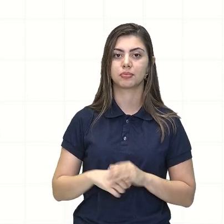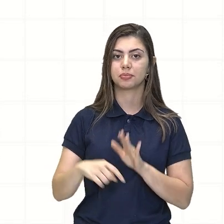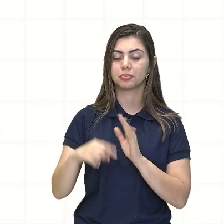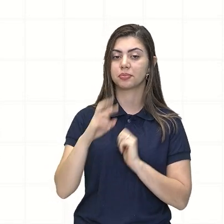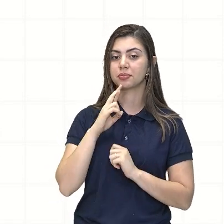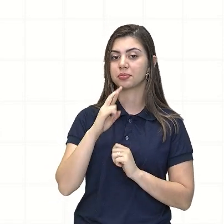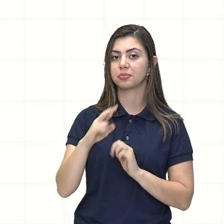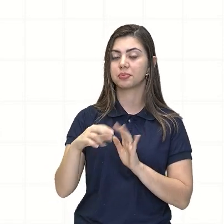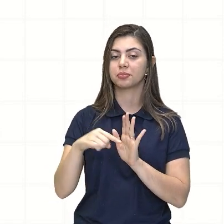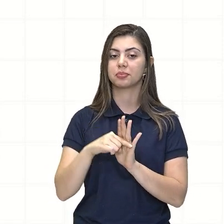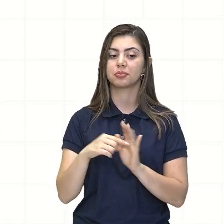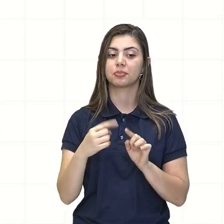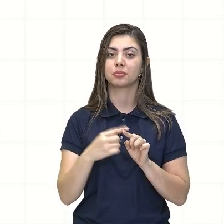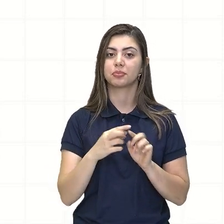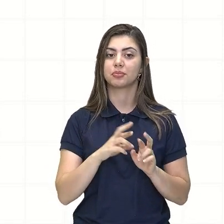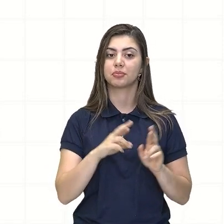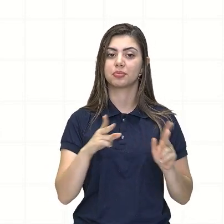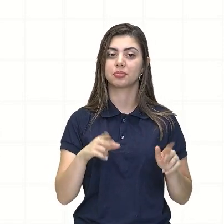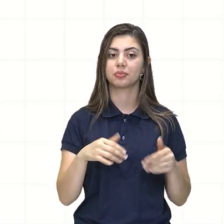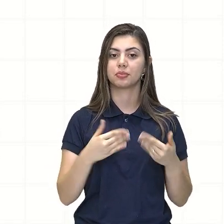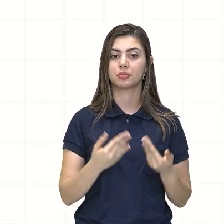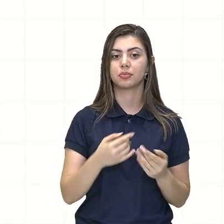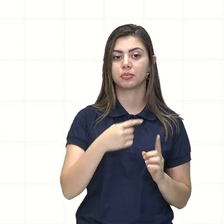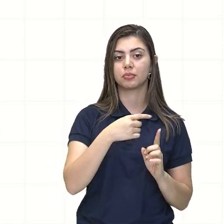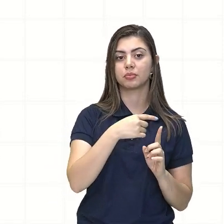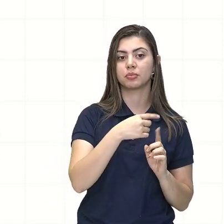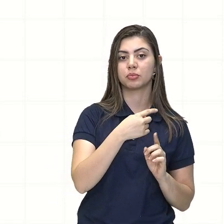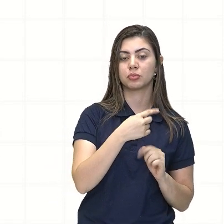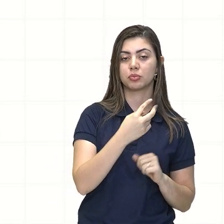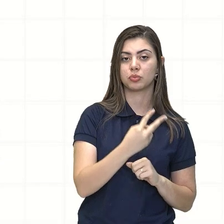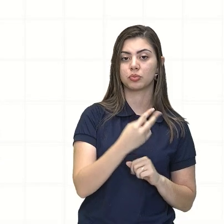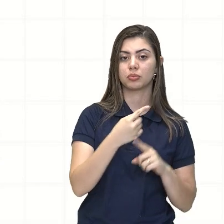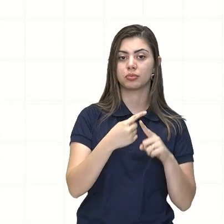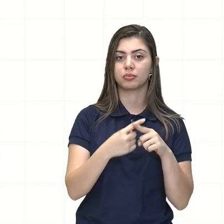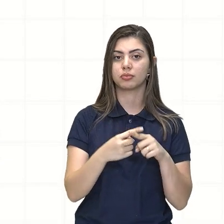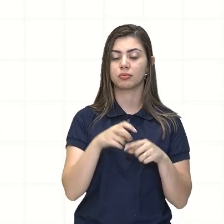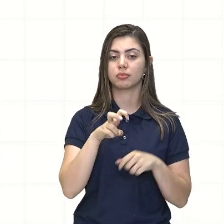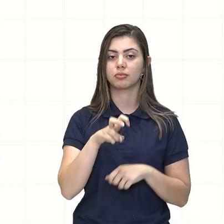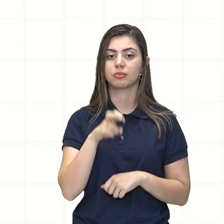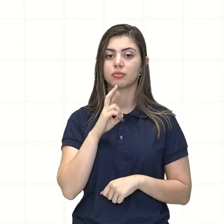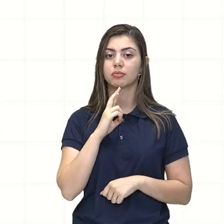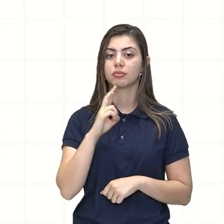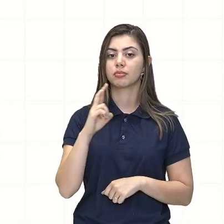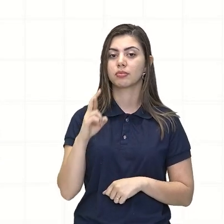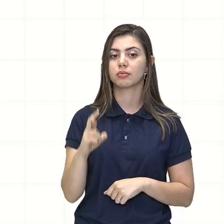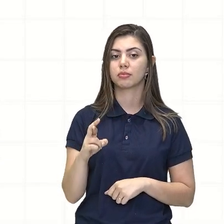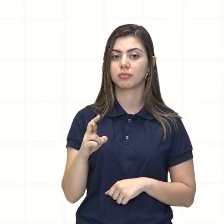Menos são diferentes. 2 vezes 5,